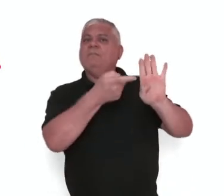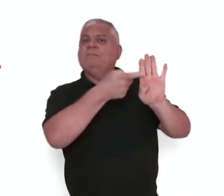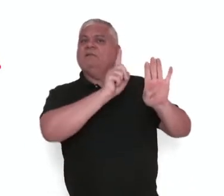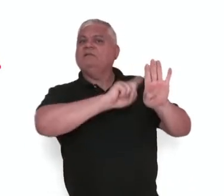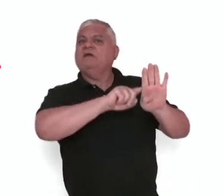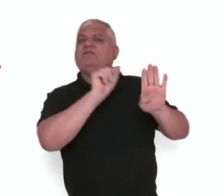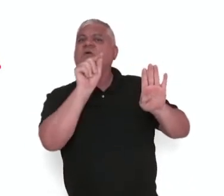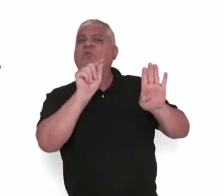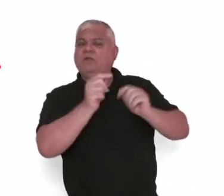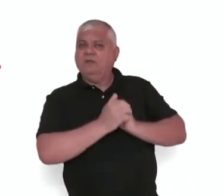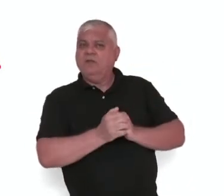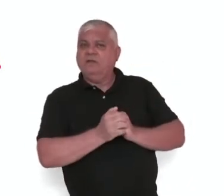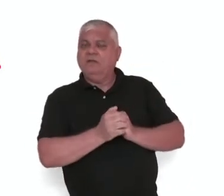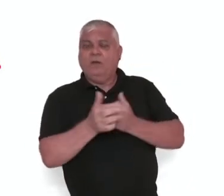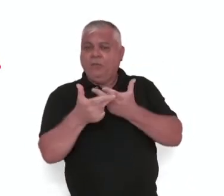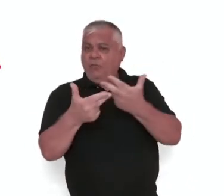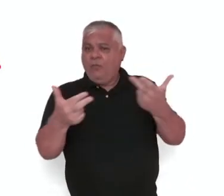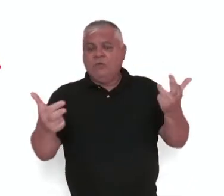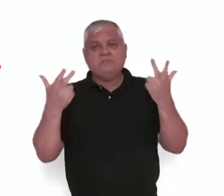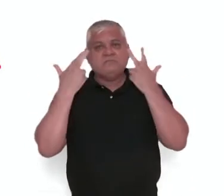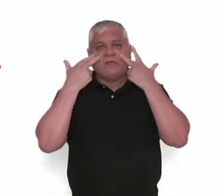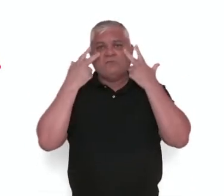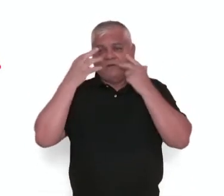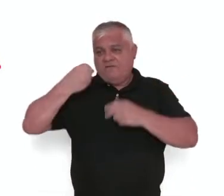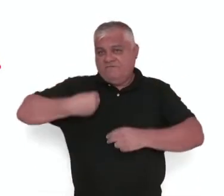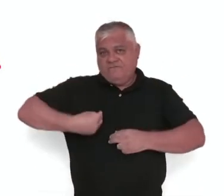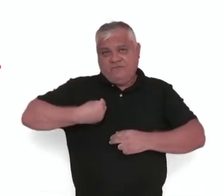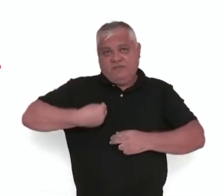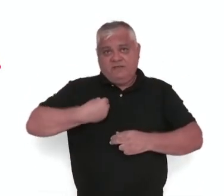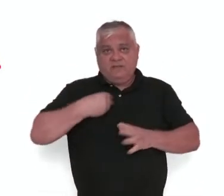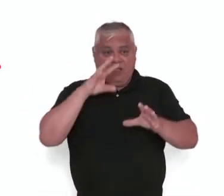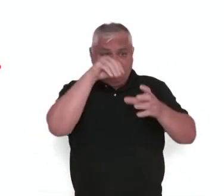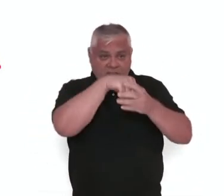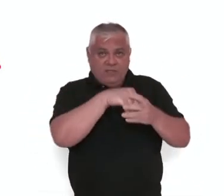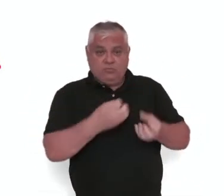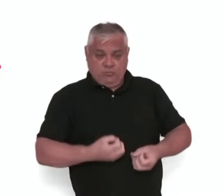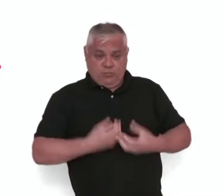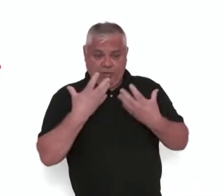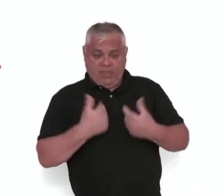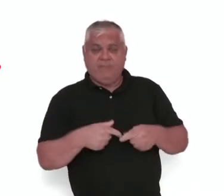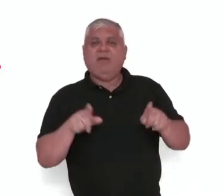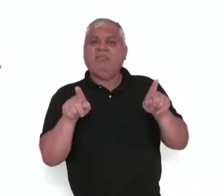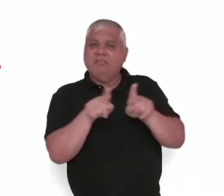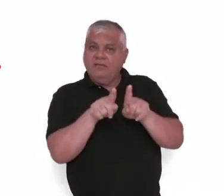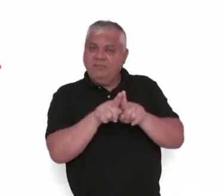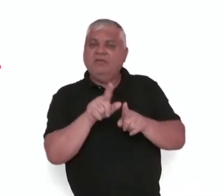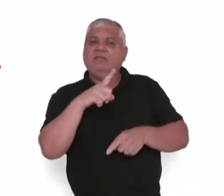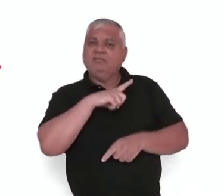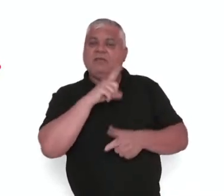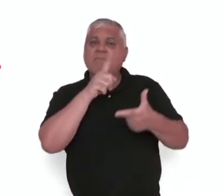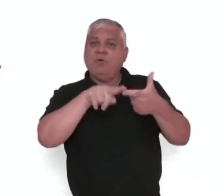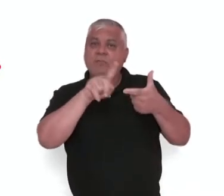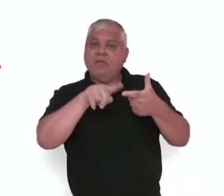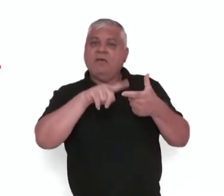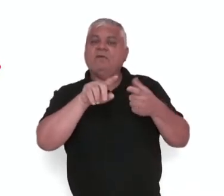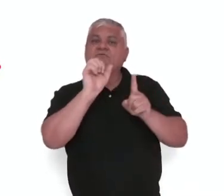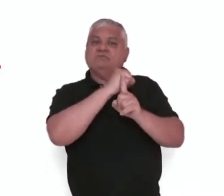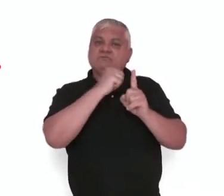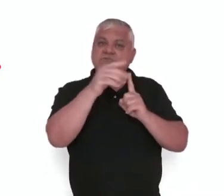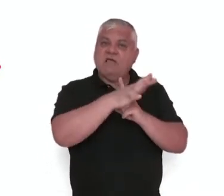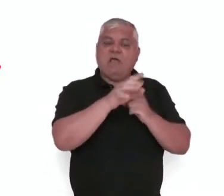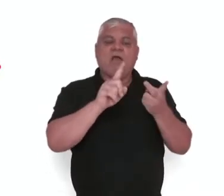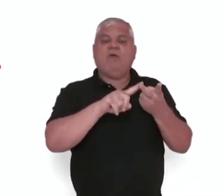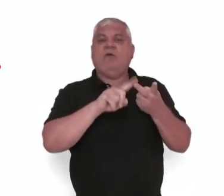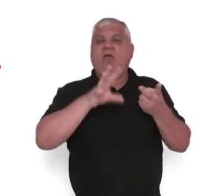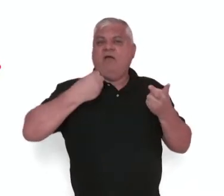das coisas úteis. O que cabe e o que não cabe no poema? Então, as coisas úteis, os problemas sociais, cotidianos,